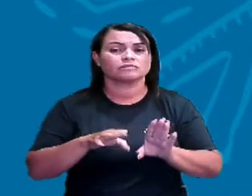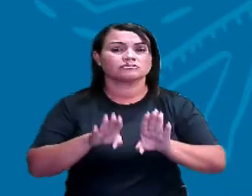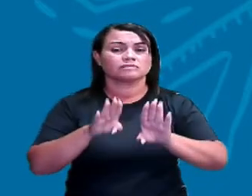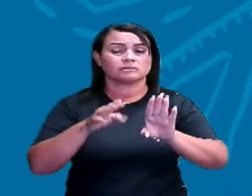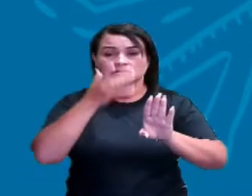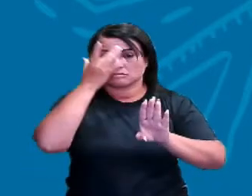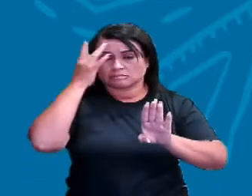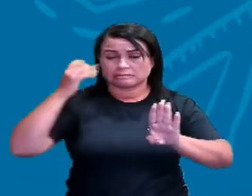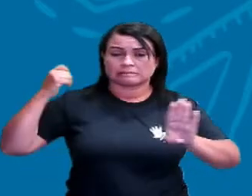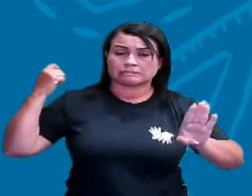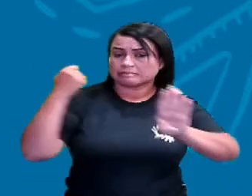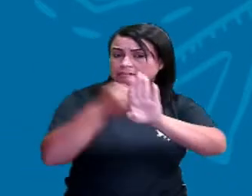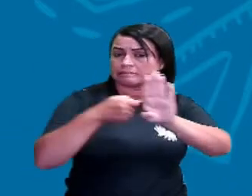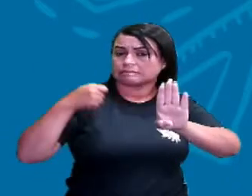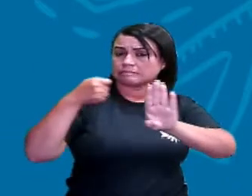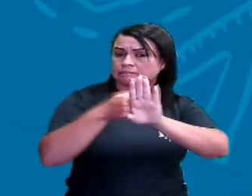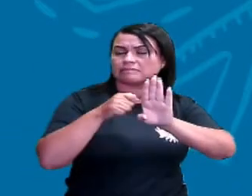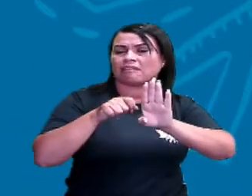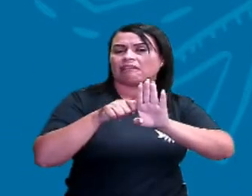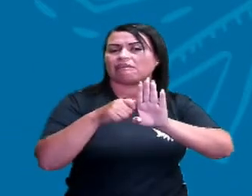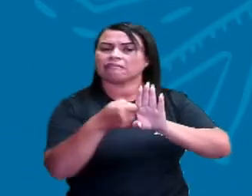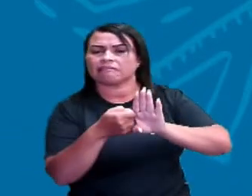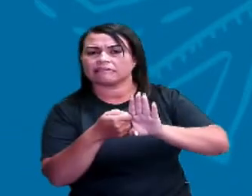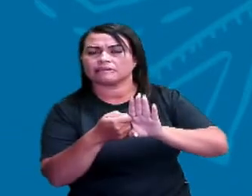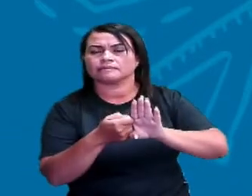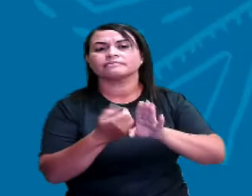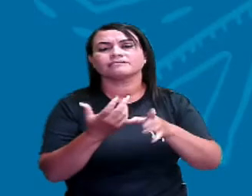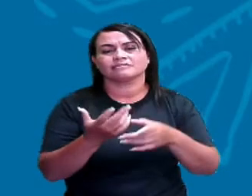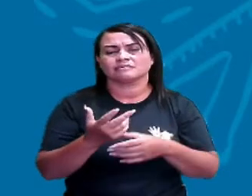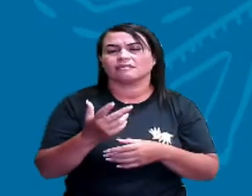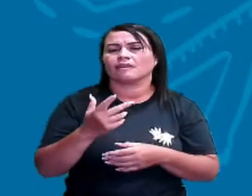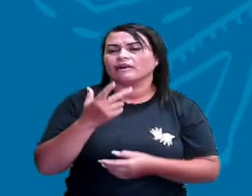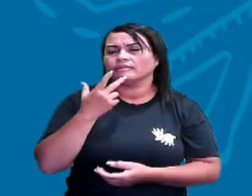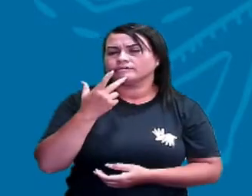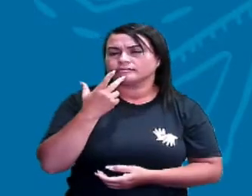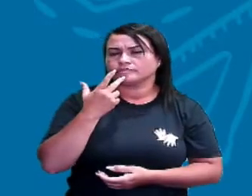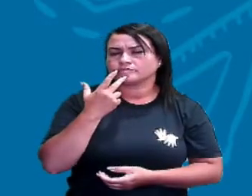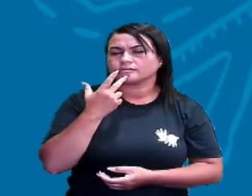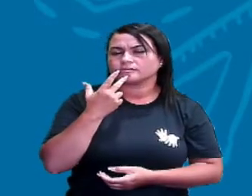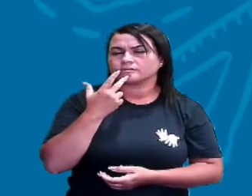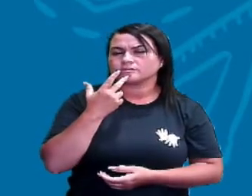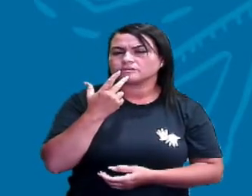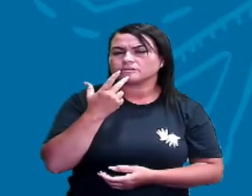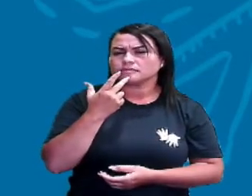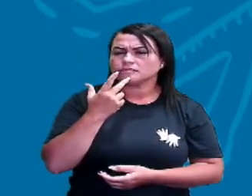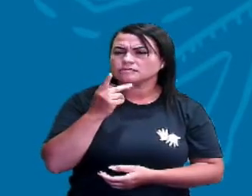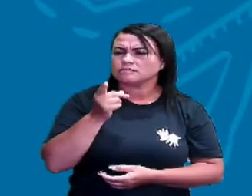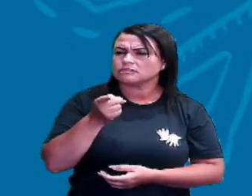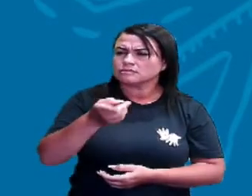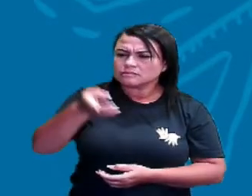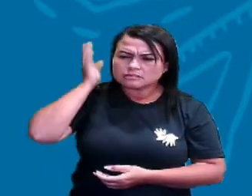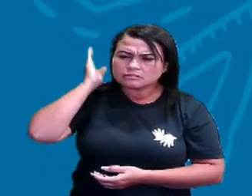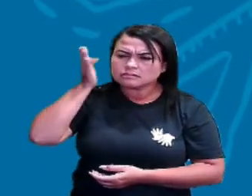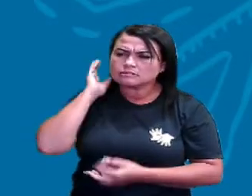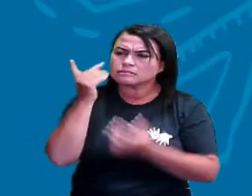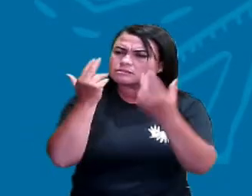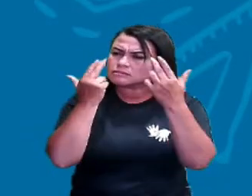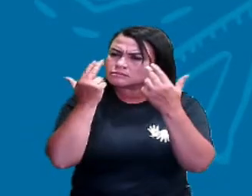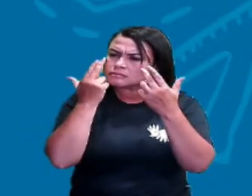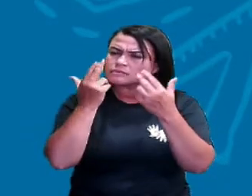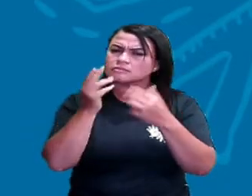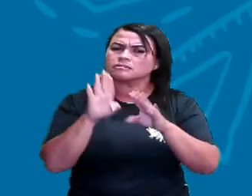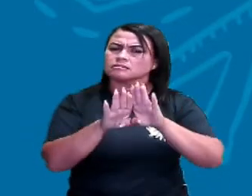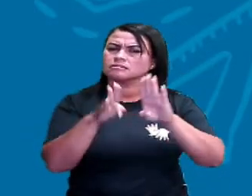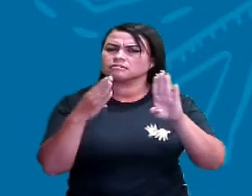alguém machuca e fala, né? Tem uma frasezinha que as pessoas dizem que é burra igual uma porta. Ela não